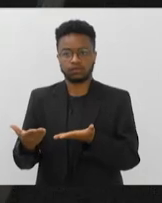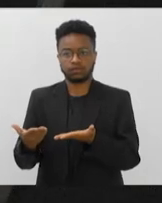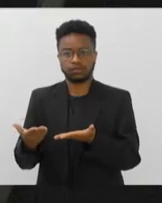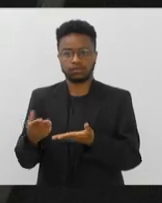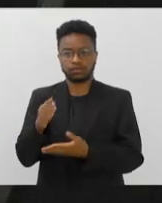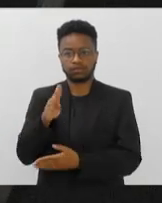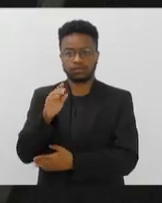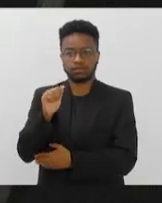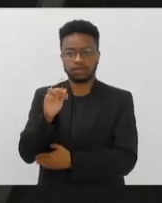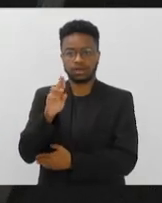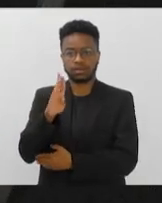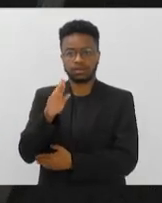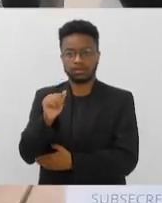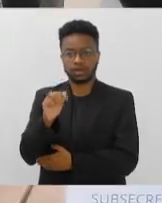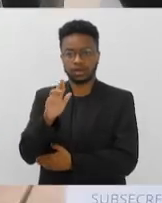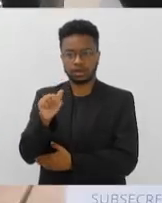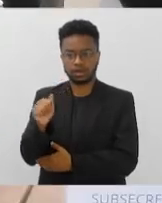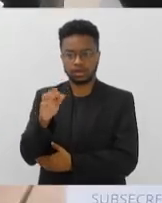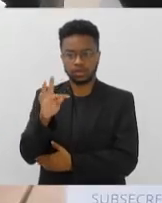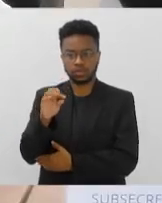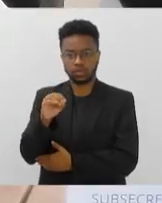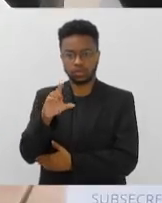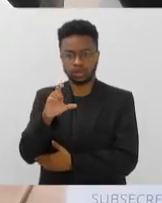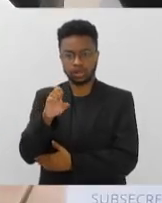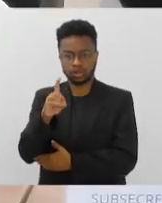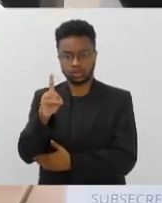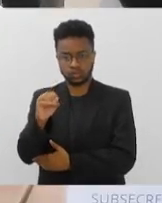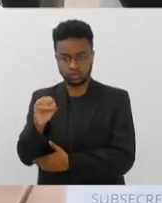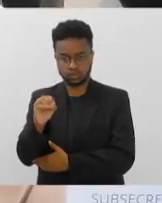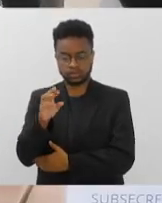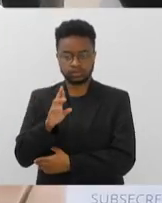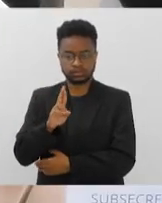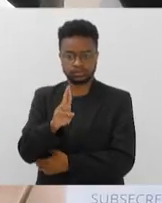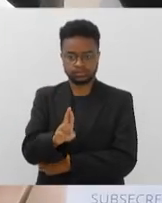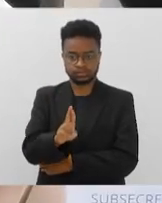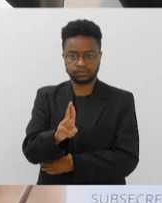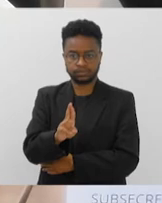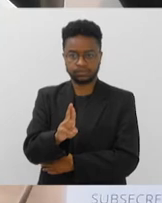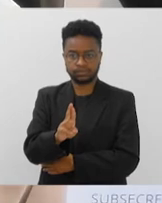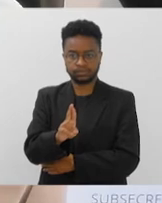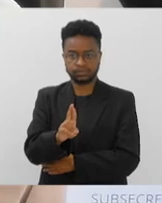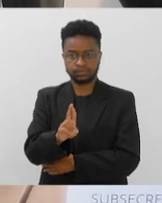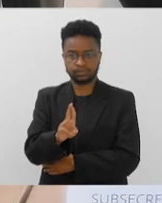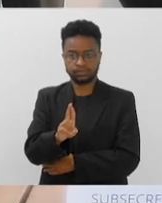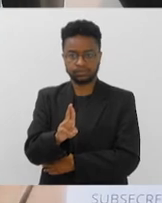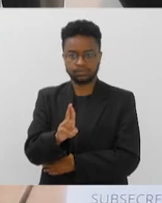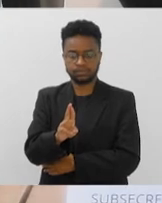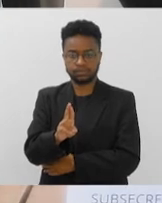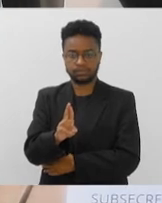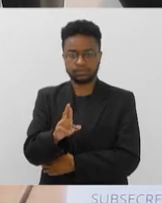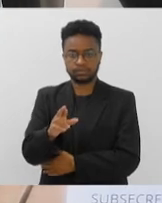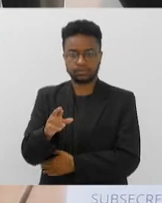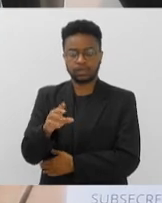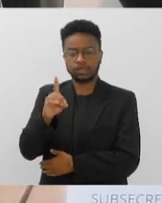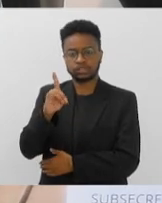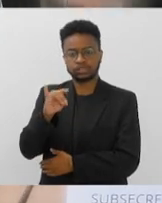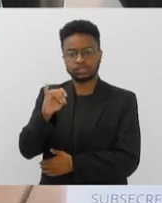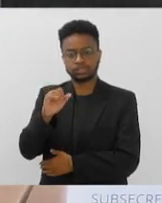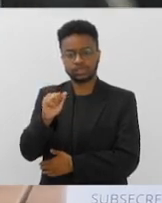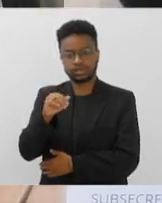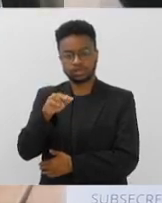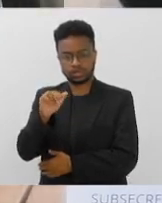querida Bárbara Toledo que representa o O Pioneiro quintal deana